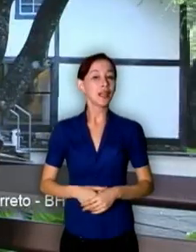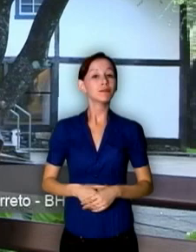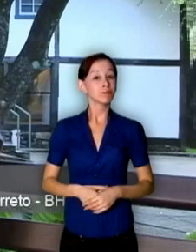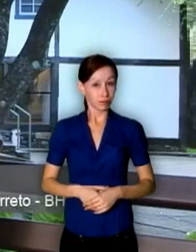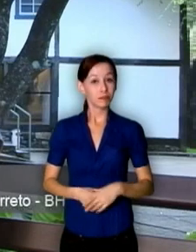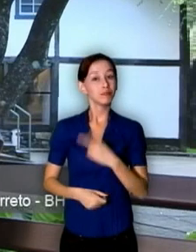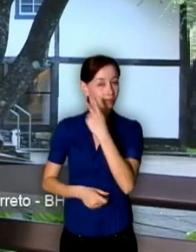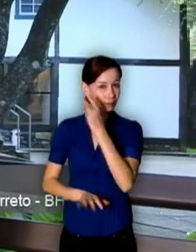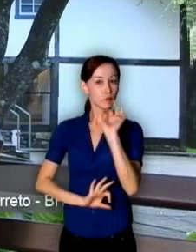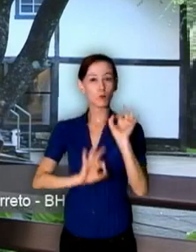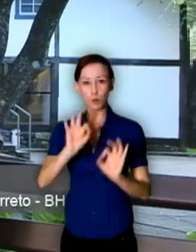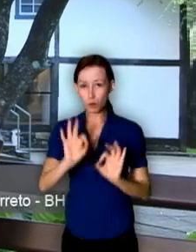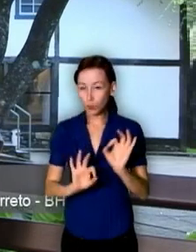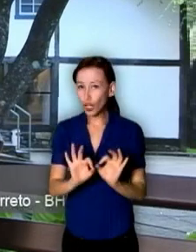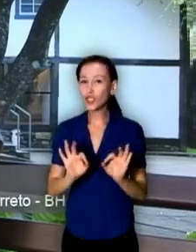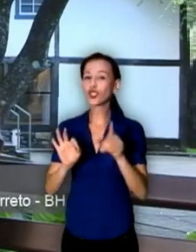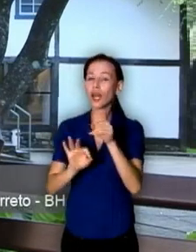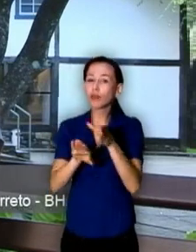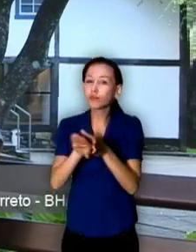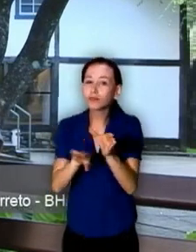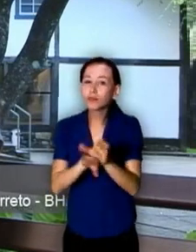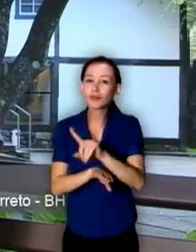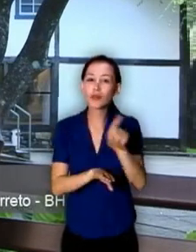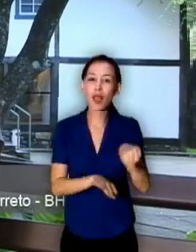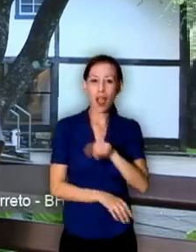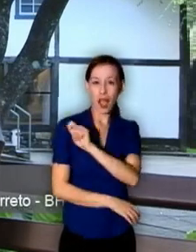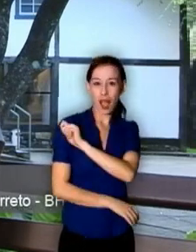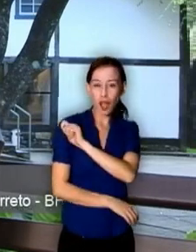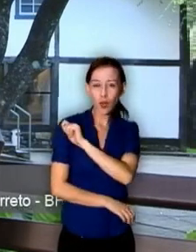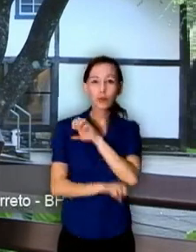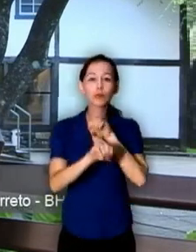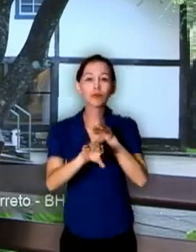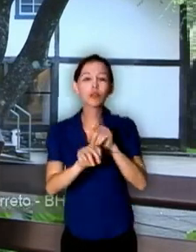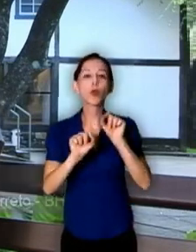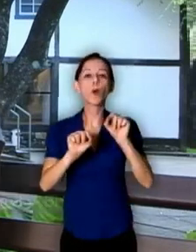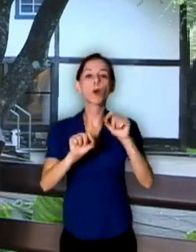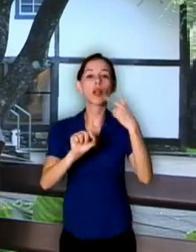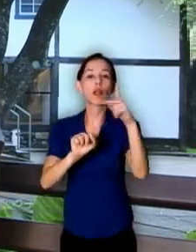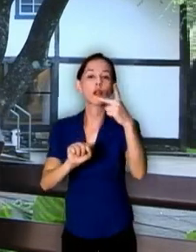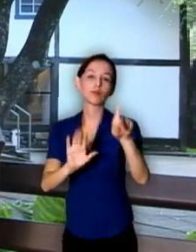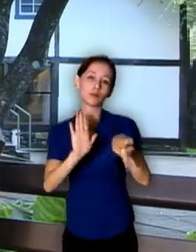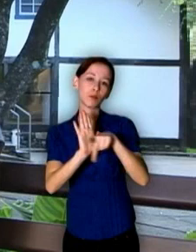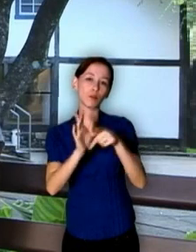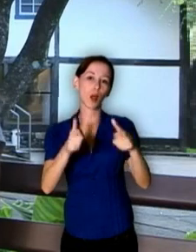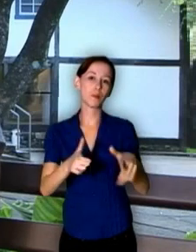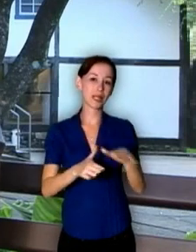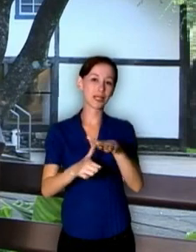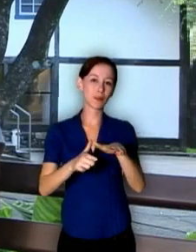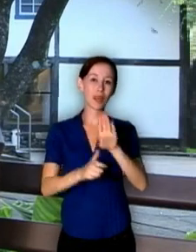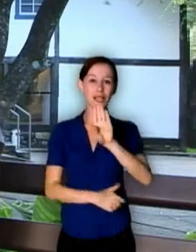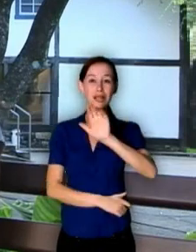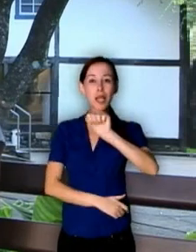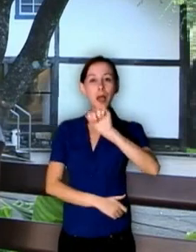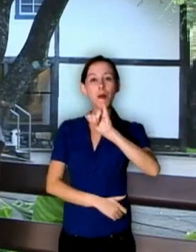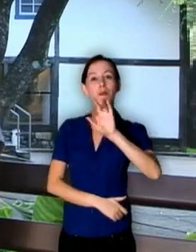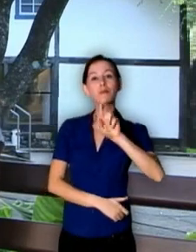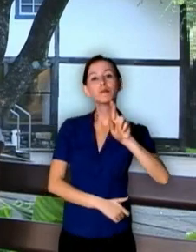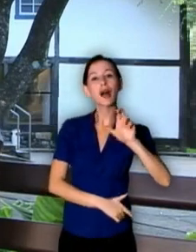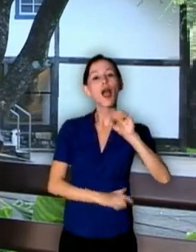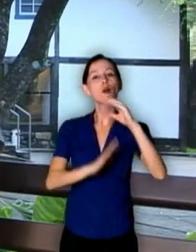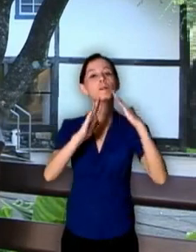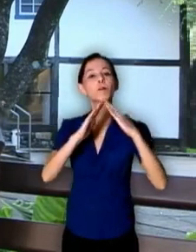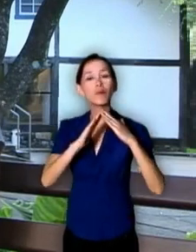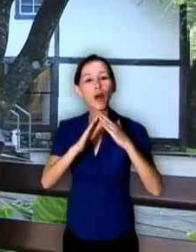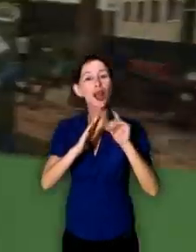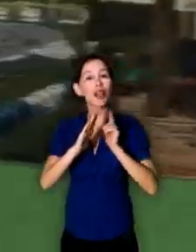projeto, ele trabalha com os alunos a ideia do espaço construído deles. Entender que o bairro não é aquele espaço natural, que a ação